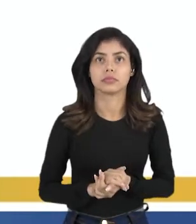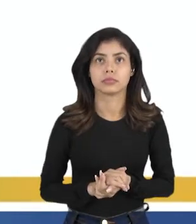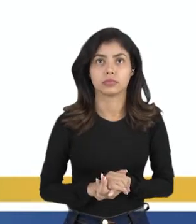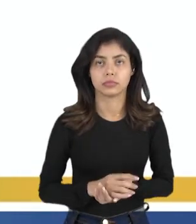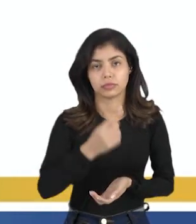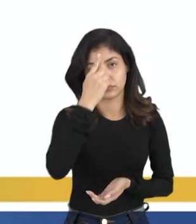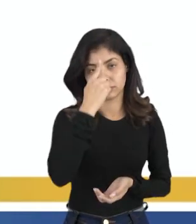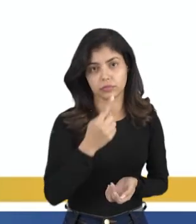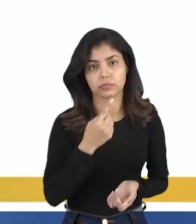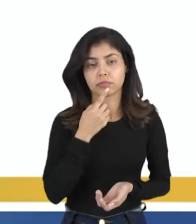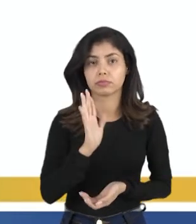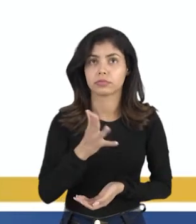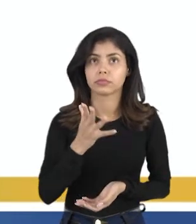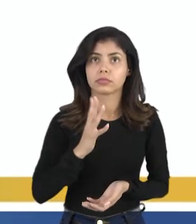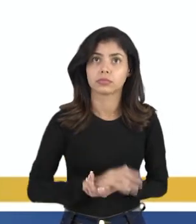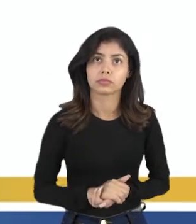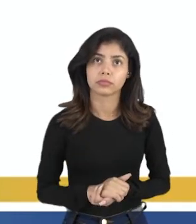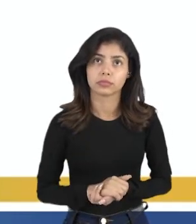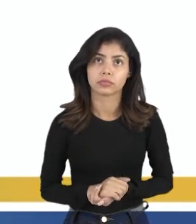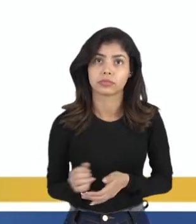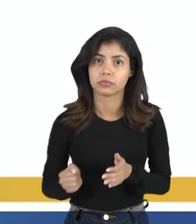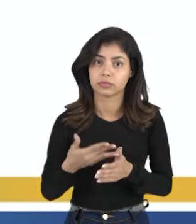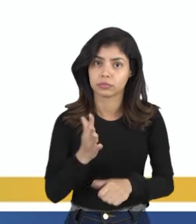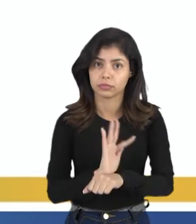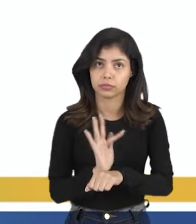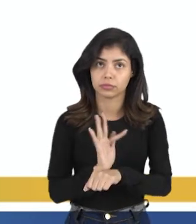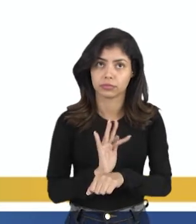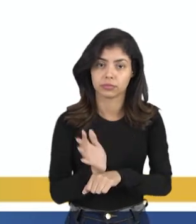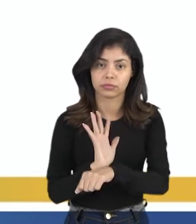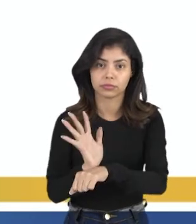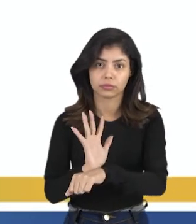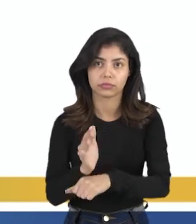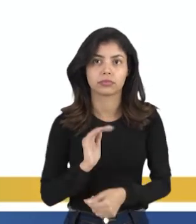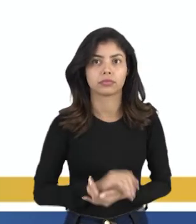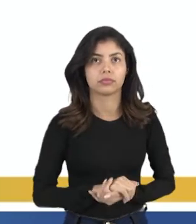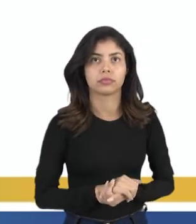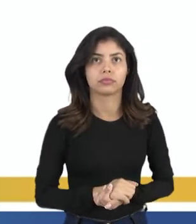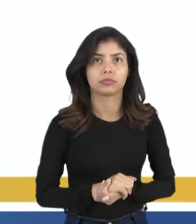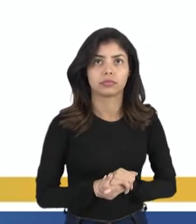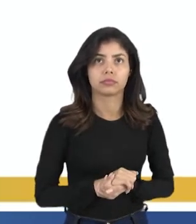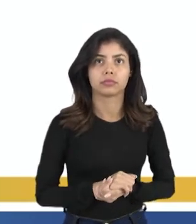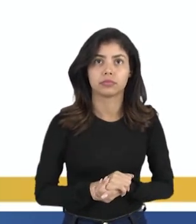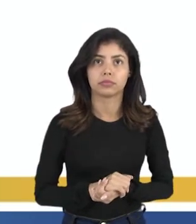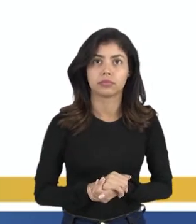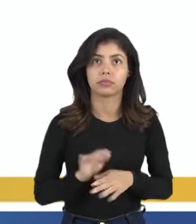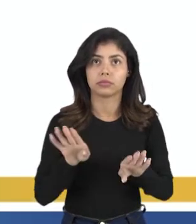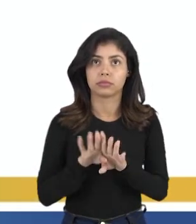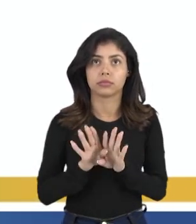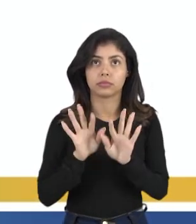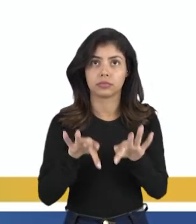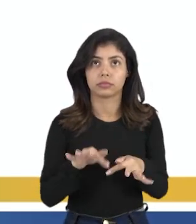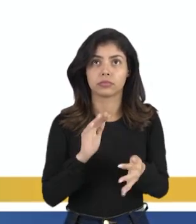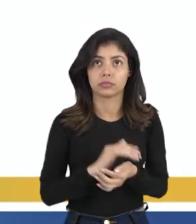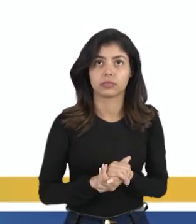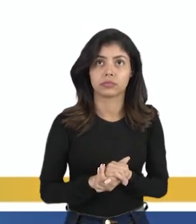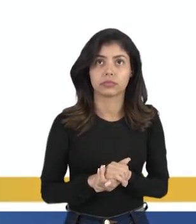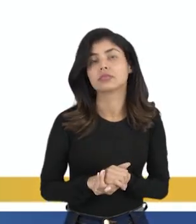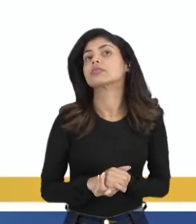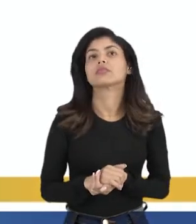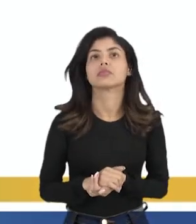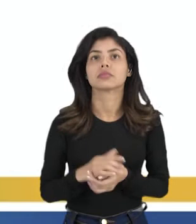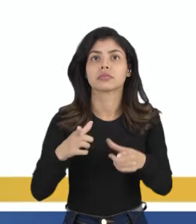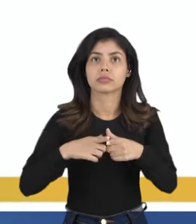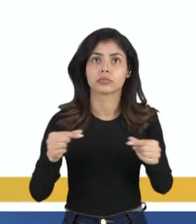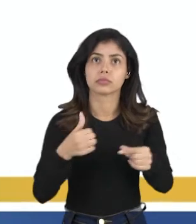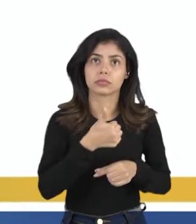imagem também que já foi representada em muitos filmes de cinema. E durante o anúncio do fim da guerra